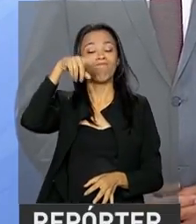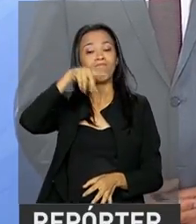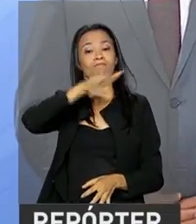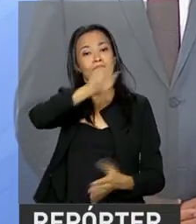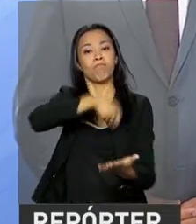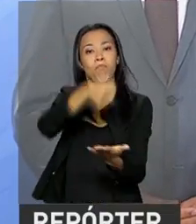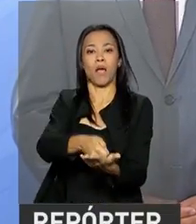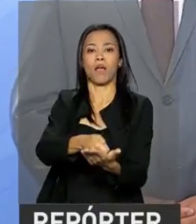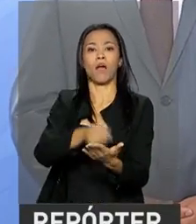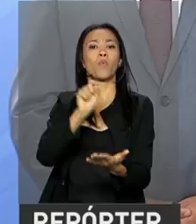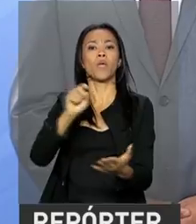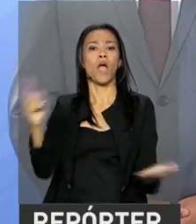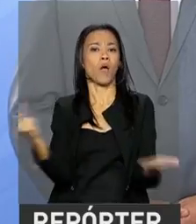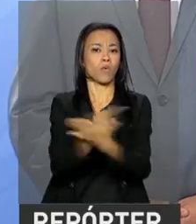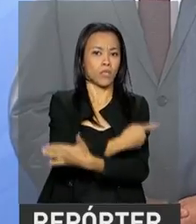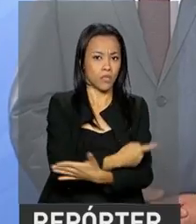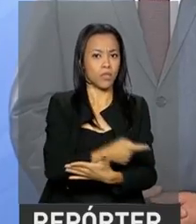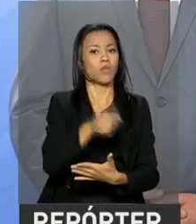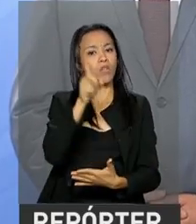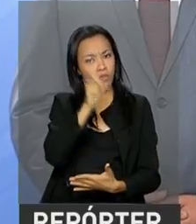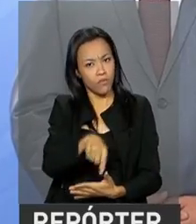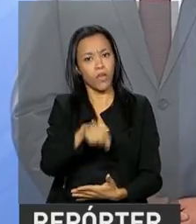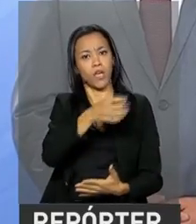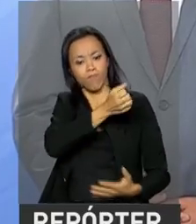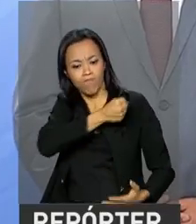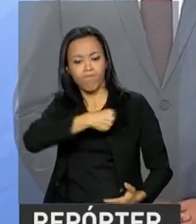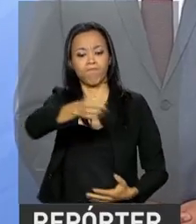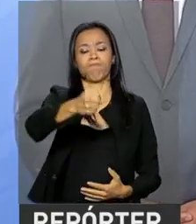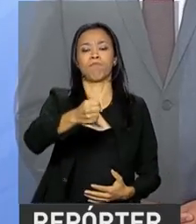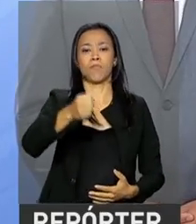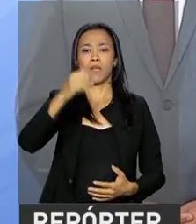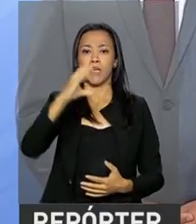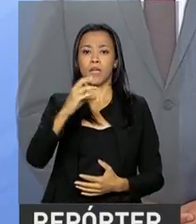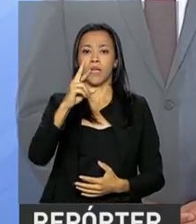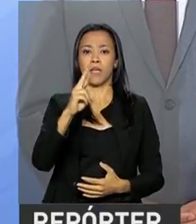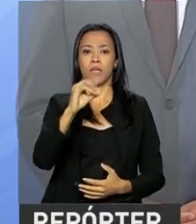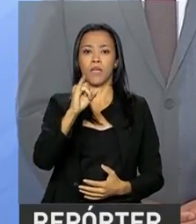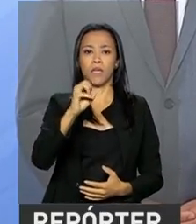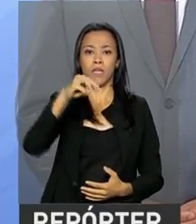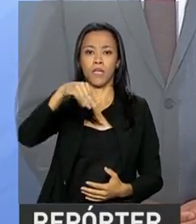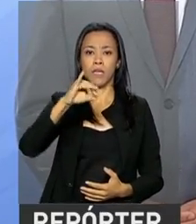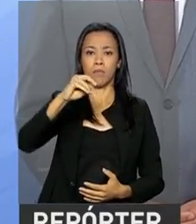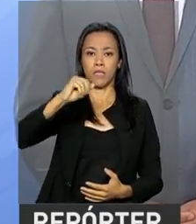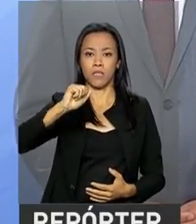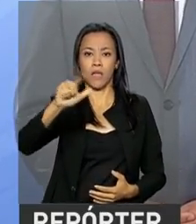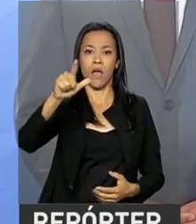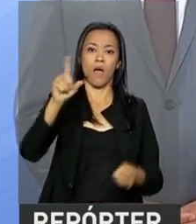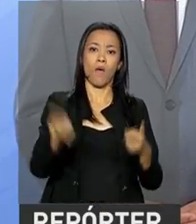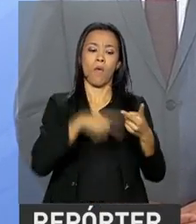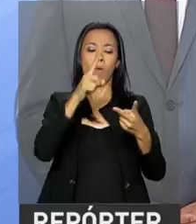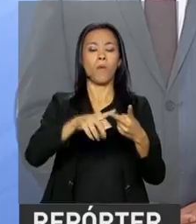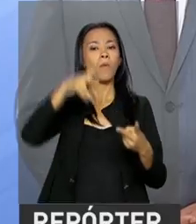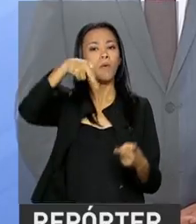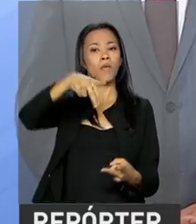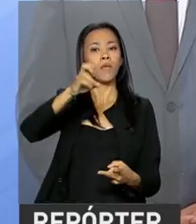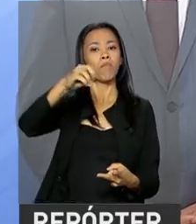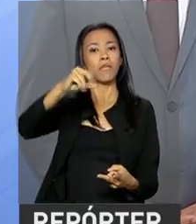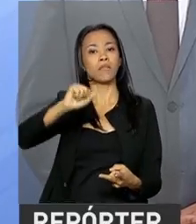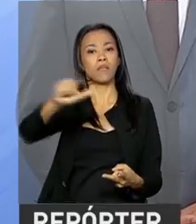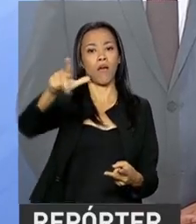responder criminal e penalmente todos aqueles que realizaram esses atos